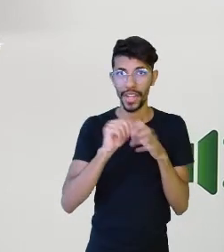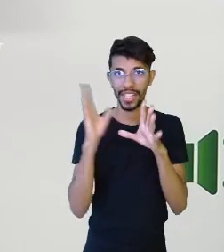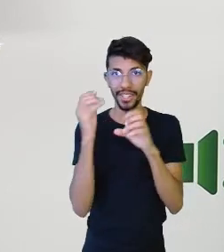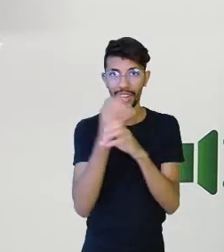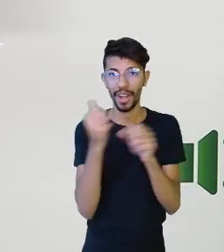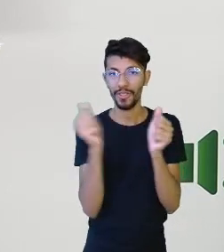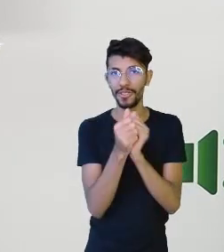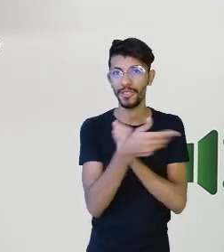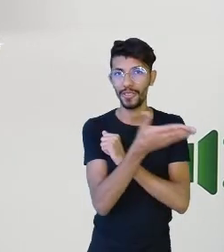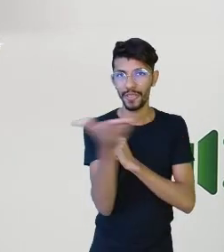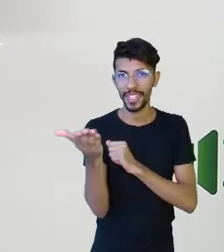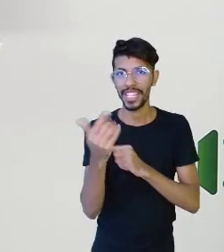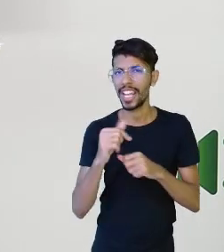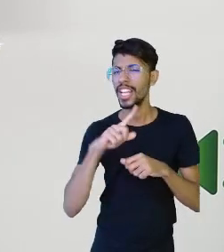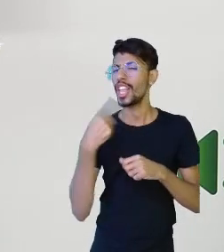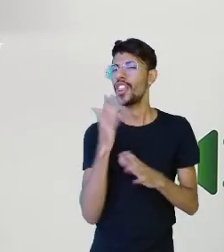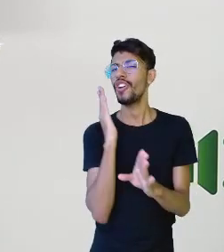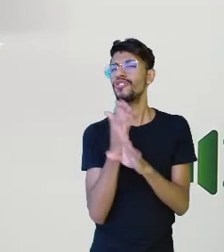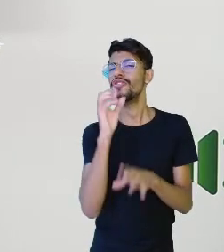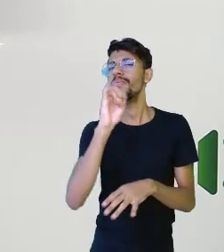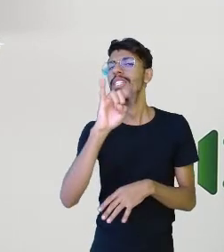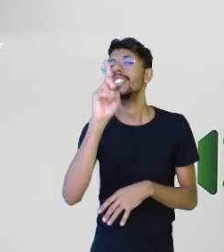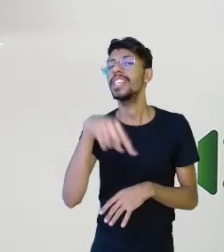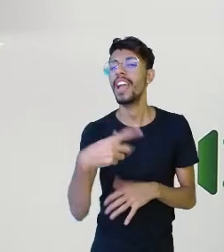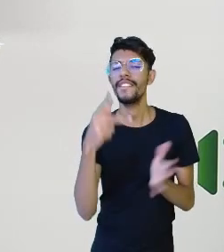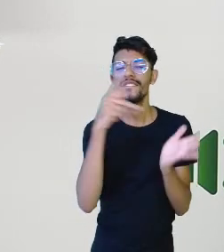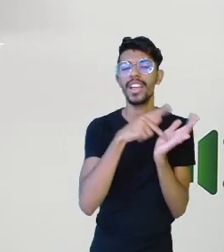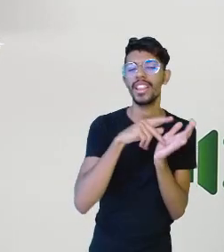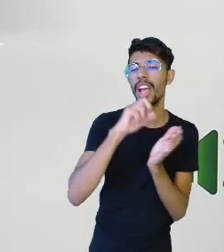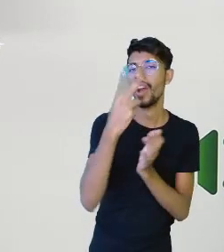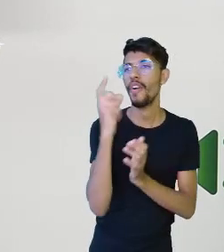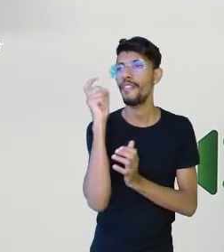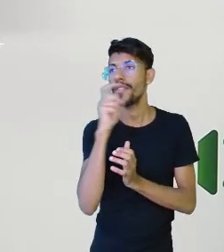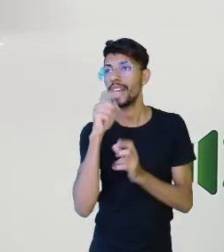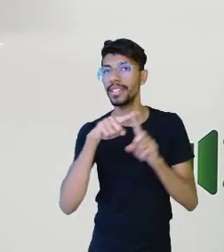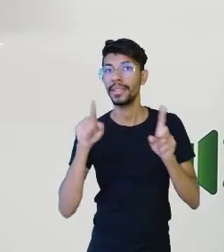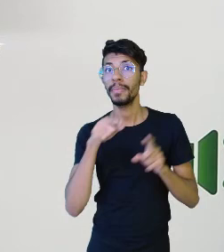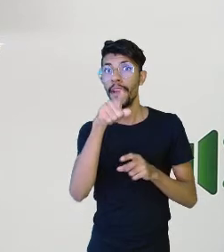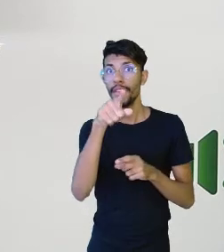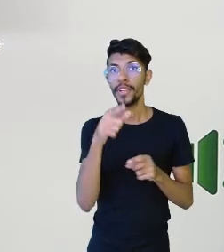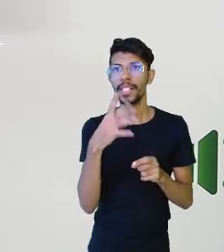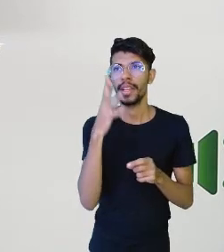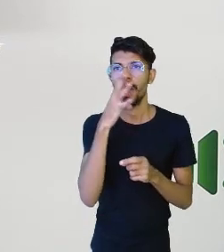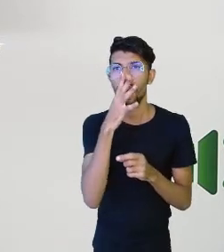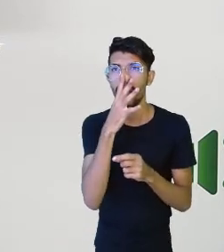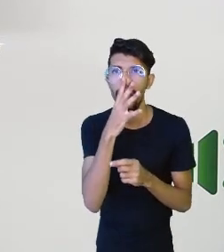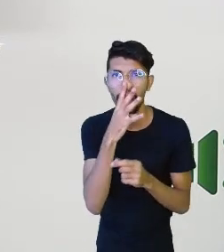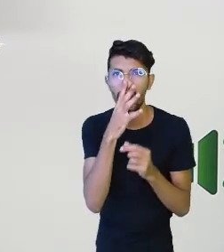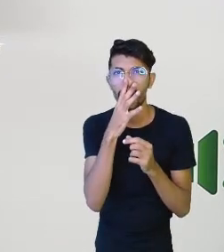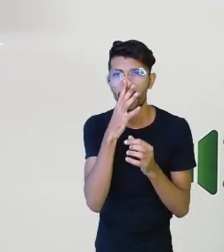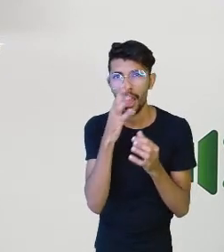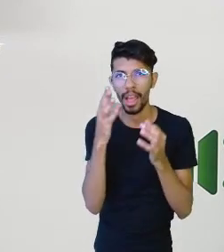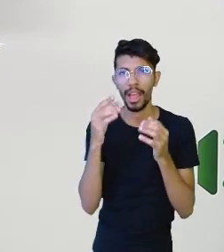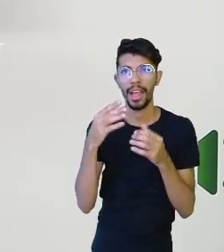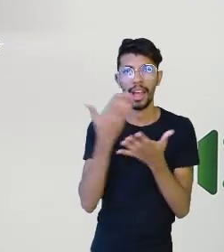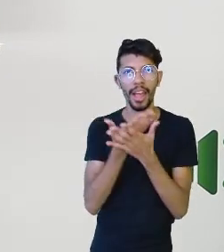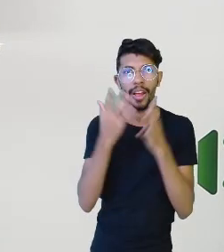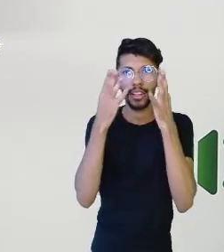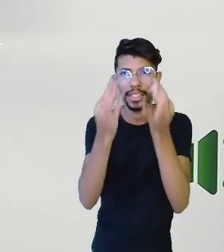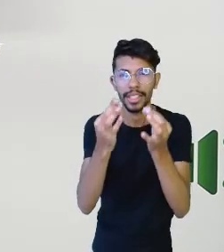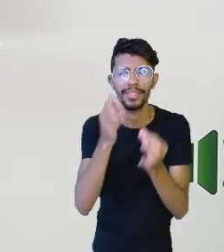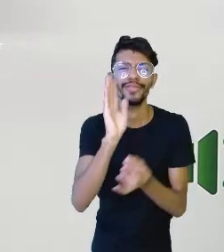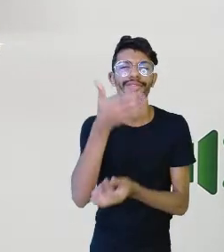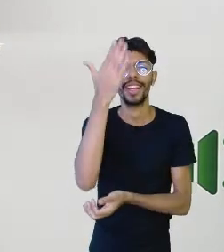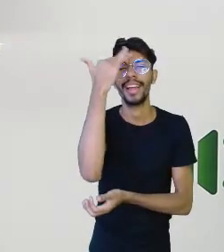gente vai descobrir se isso é verdadeiro ou falso. Mas você que assistiu atentamente a aula já sabe da resposta.